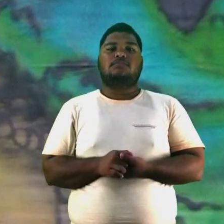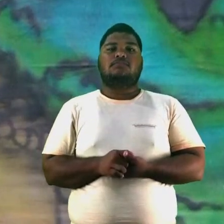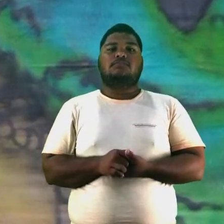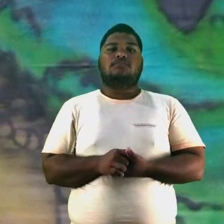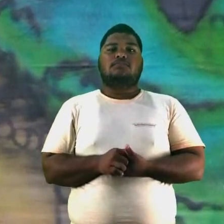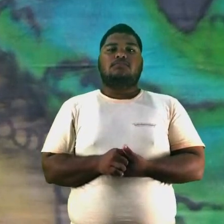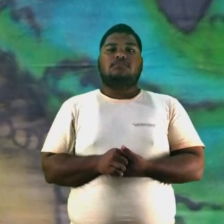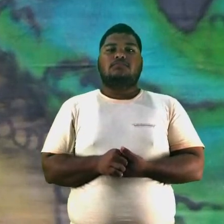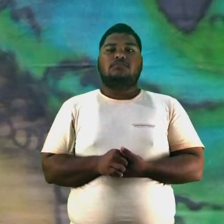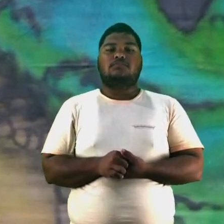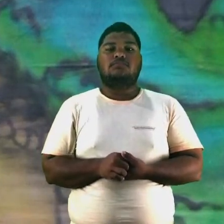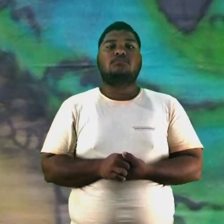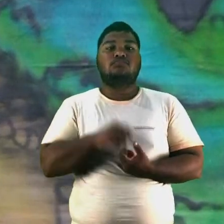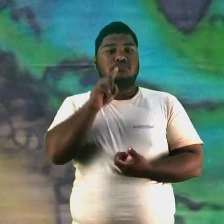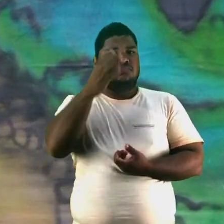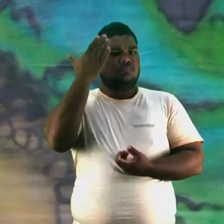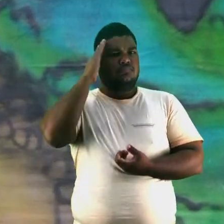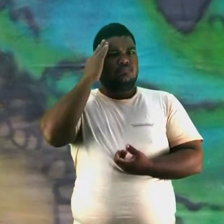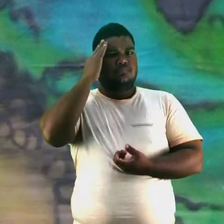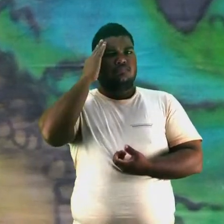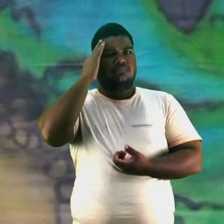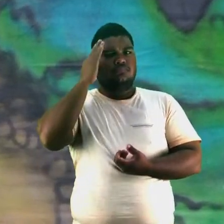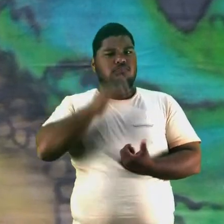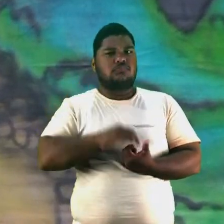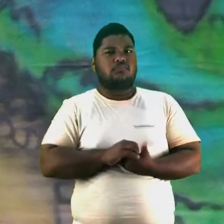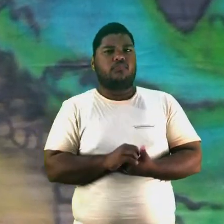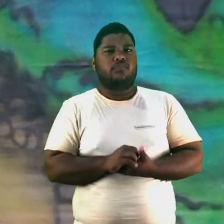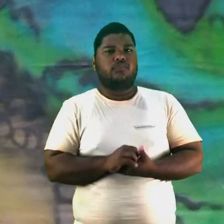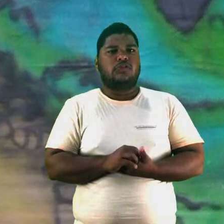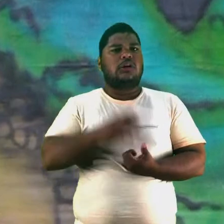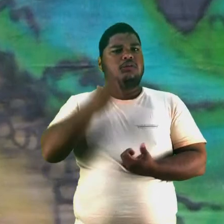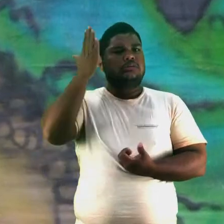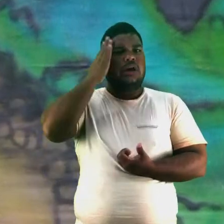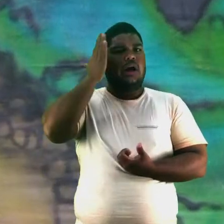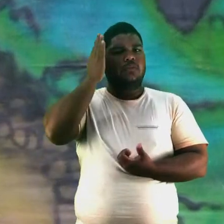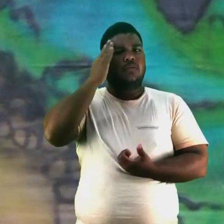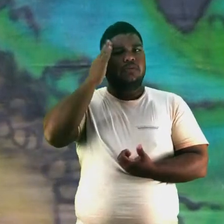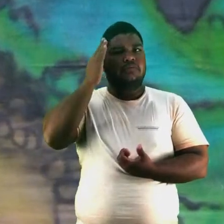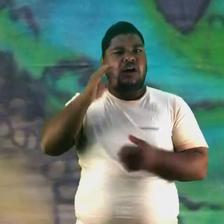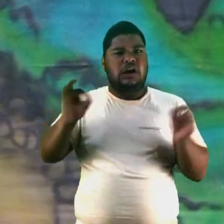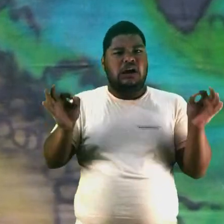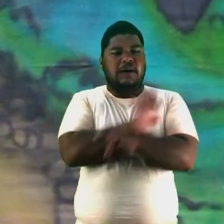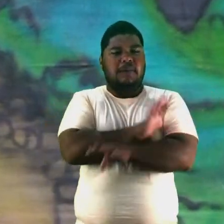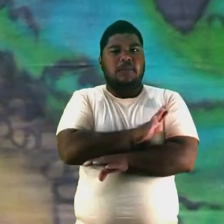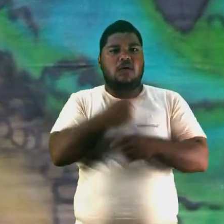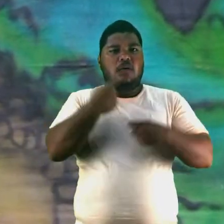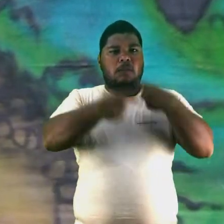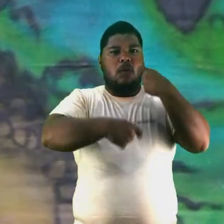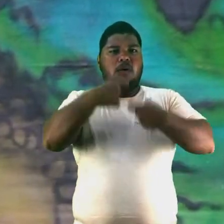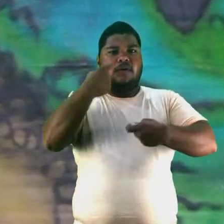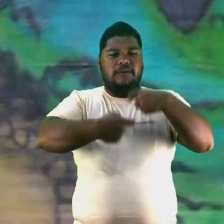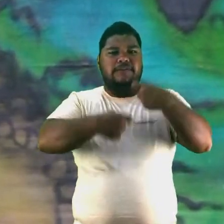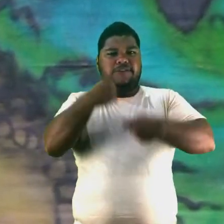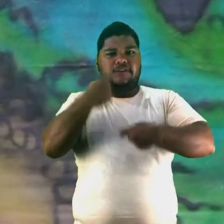Você está entendendo? Sabe o que vai acabar com a pornografia? Primeiro,